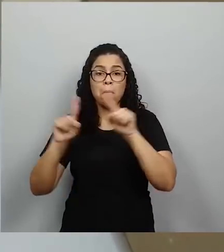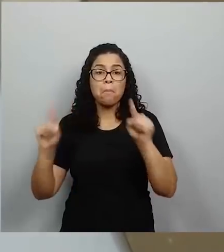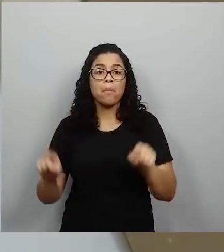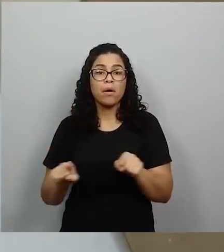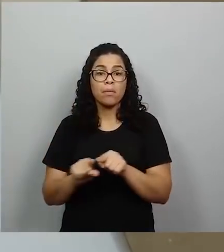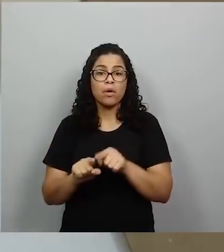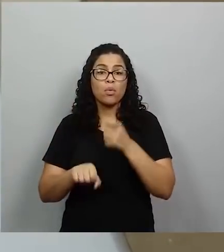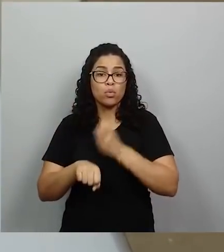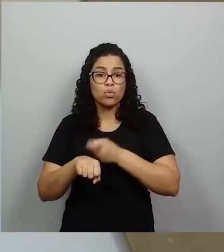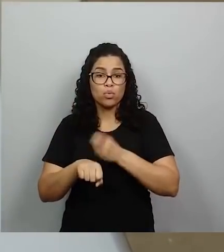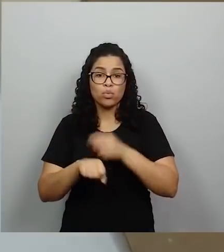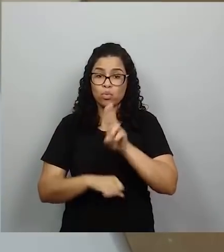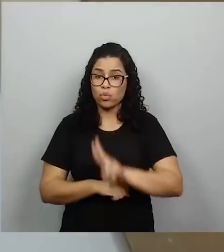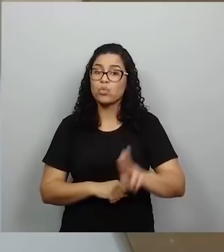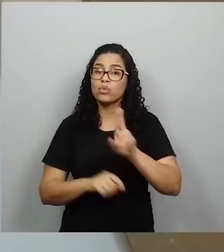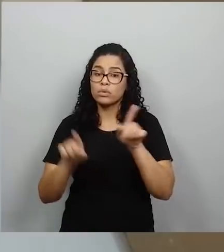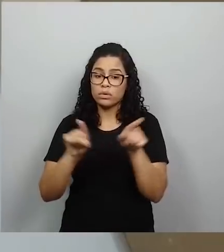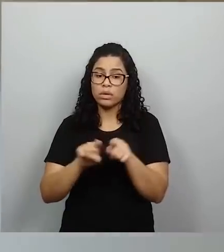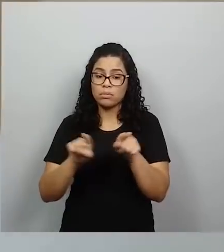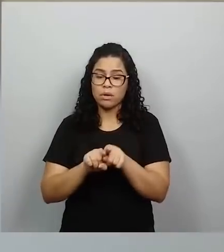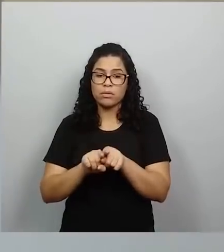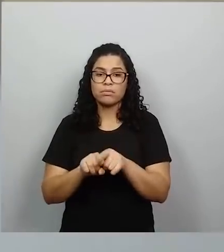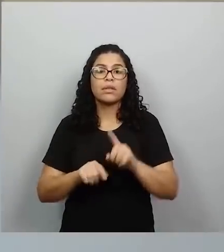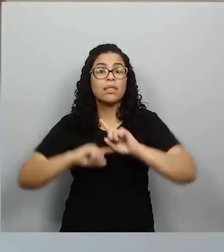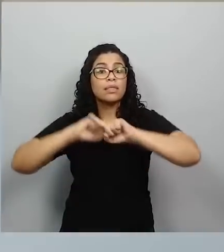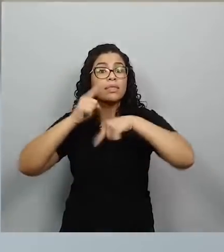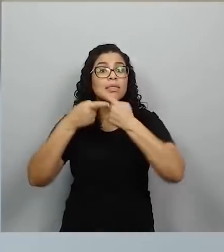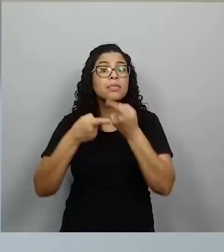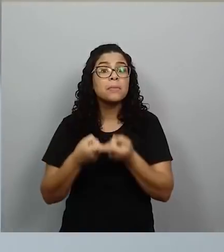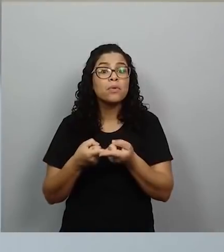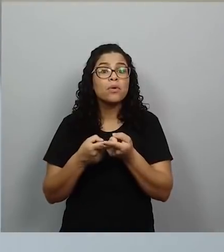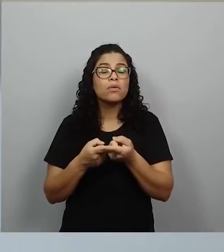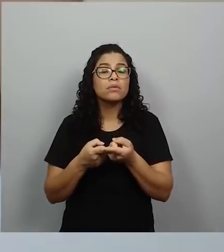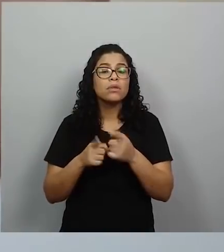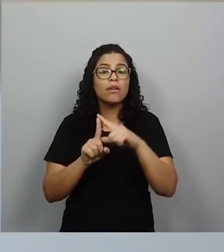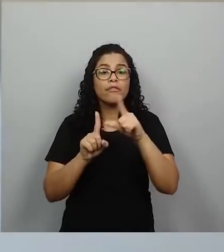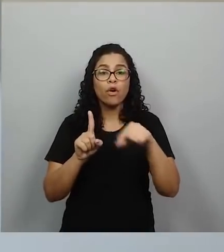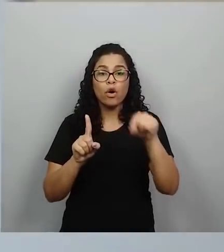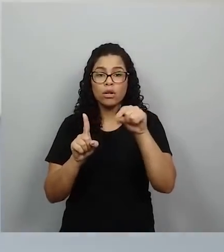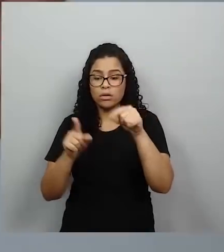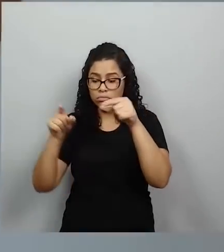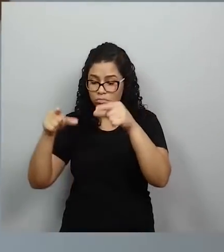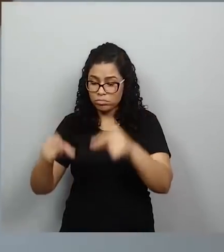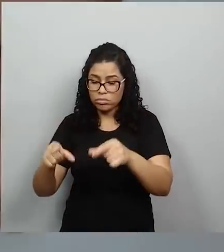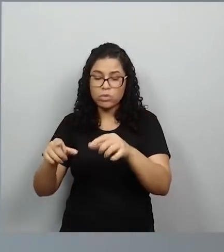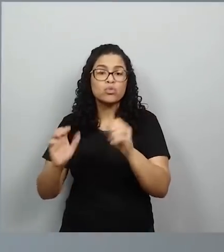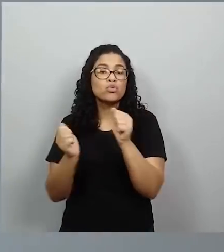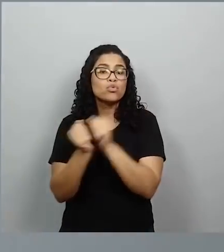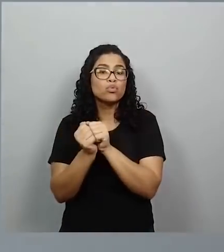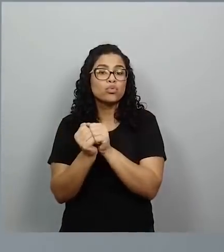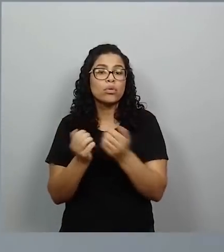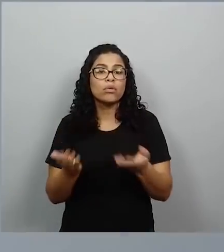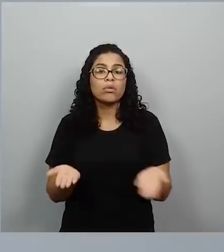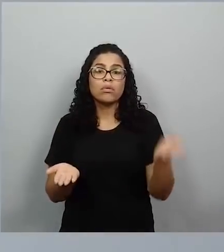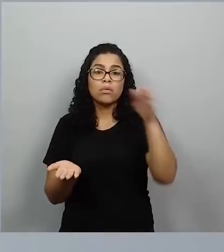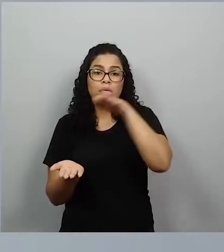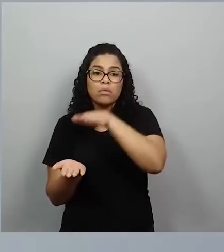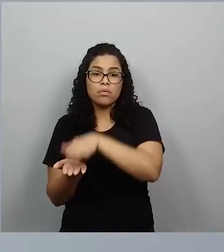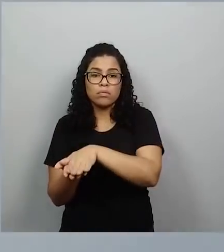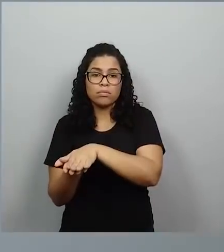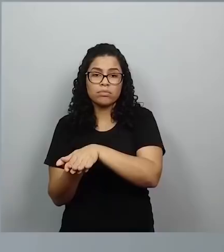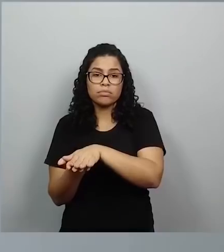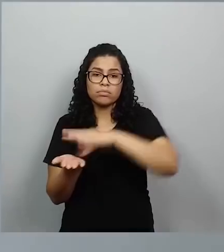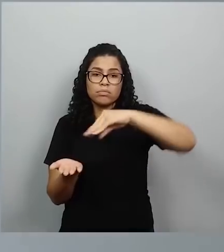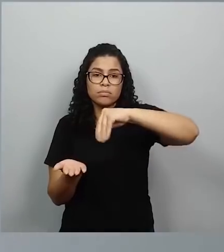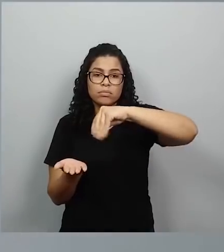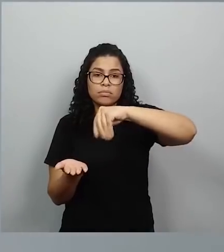de jornal, a nossa planta no meio de outro jornal, mais um pedaço de jornal e outro pedaço de